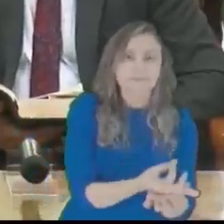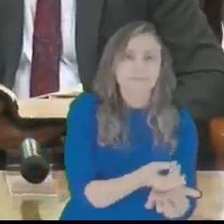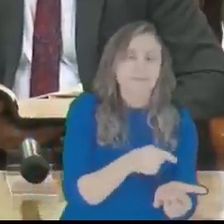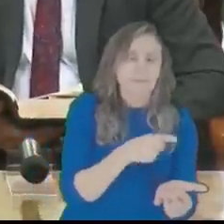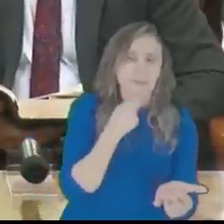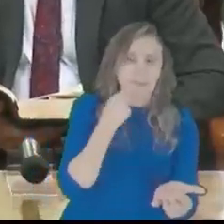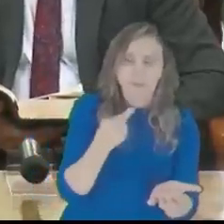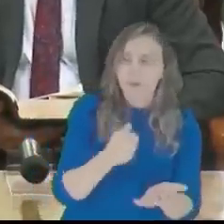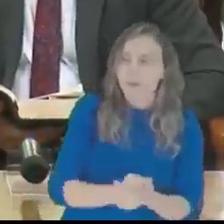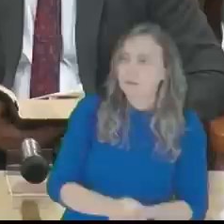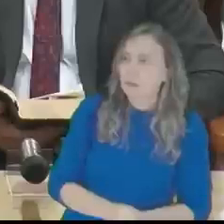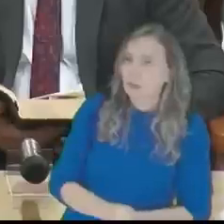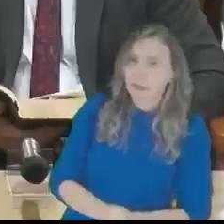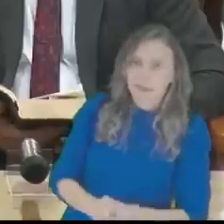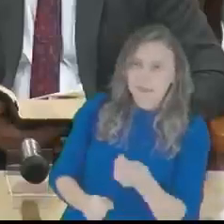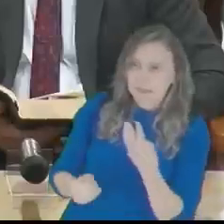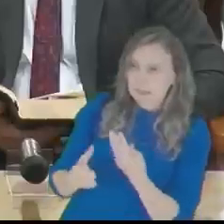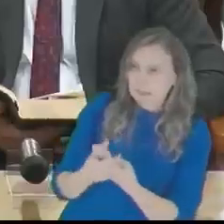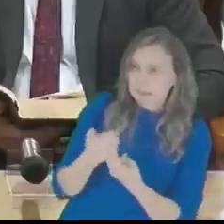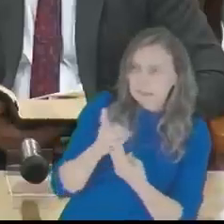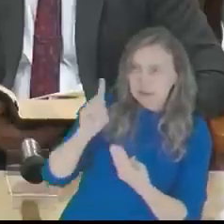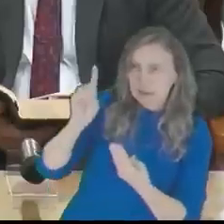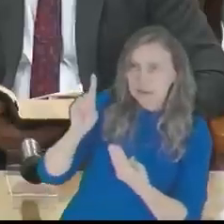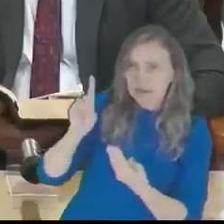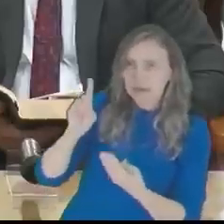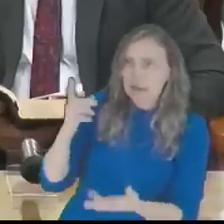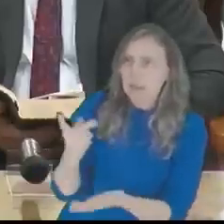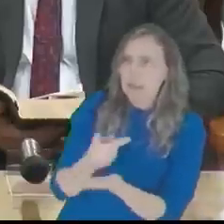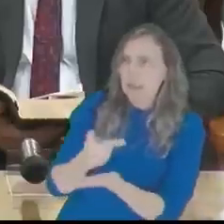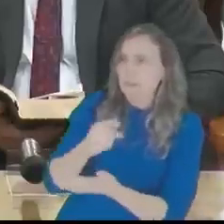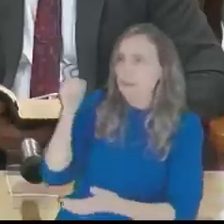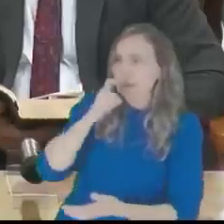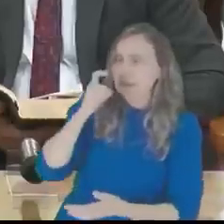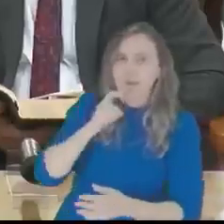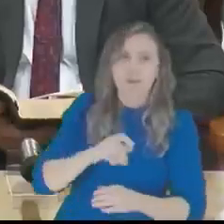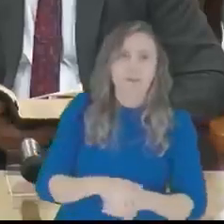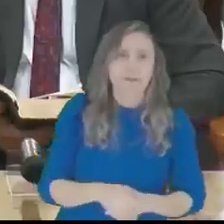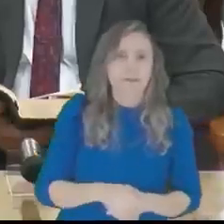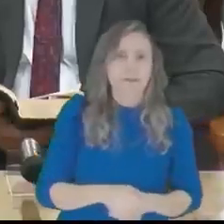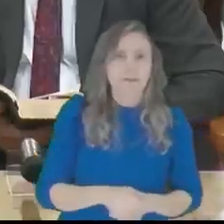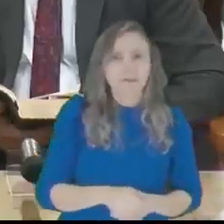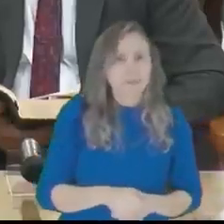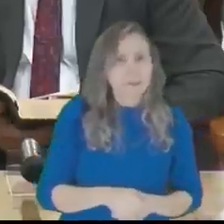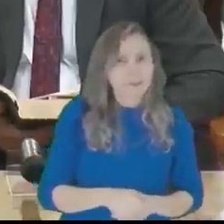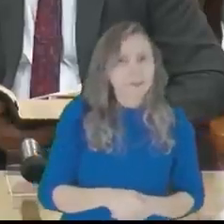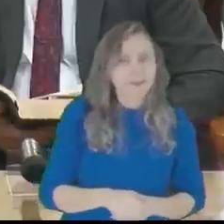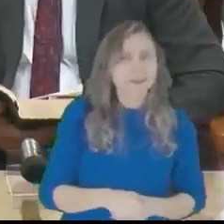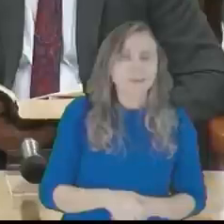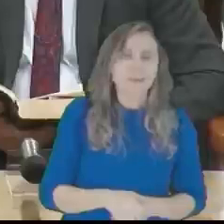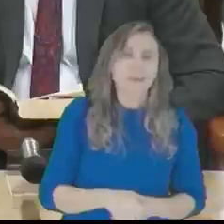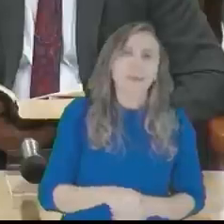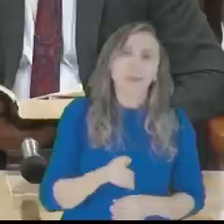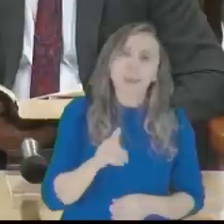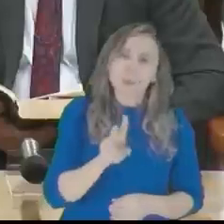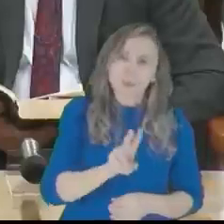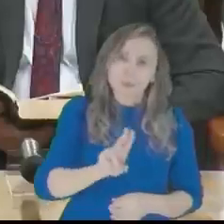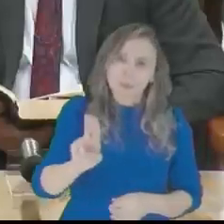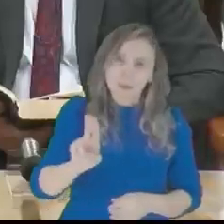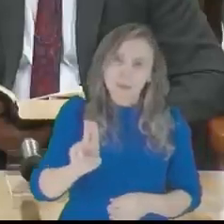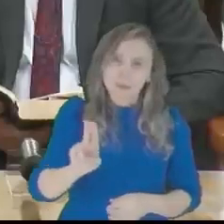nome Trindade na Bíblia. Meu filho, o nome é dado depois. Quando você nasceu, você já tinha